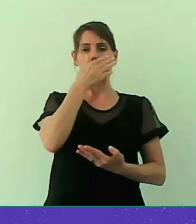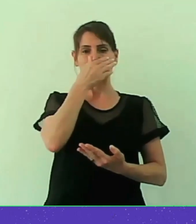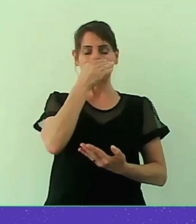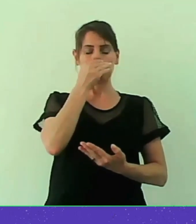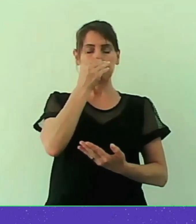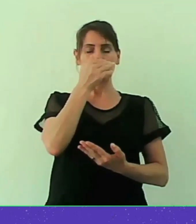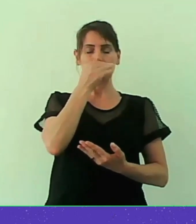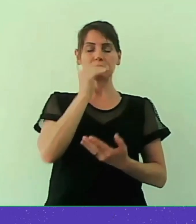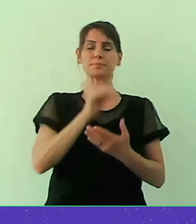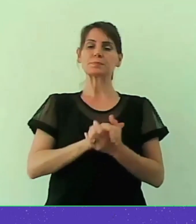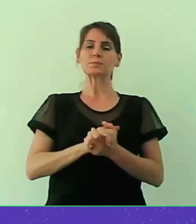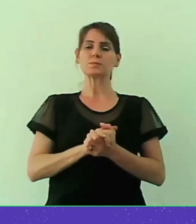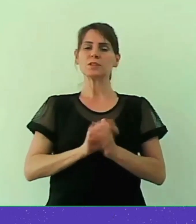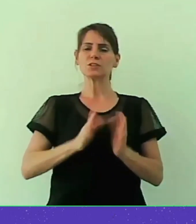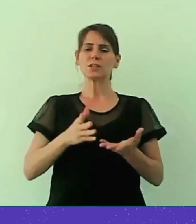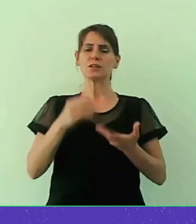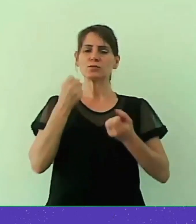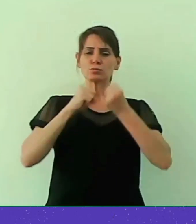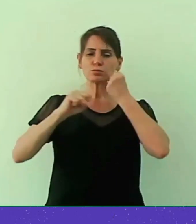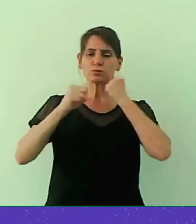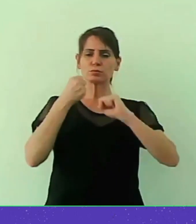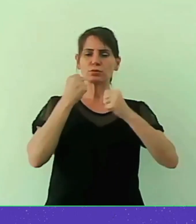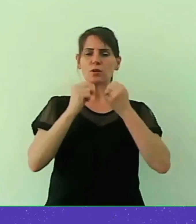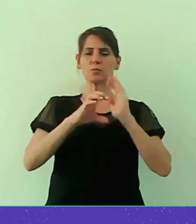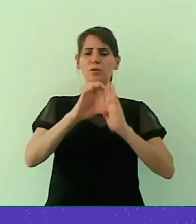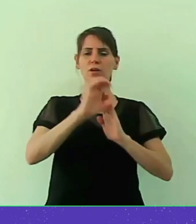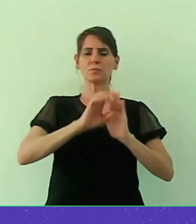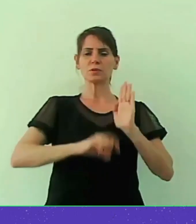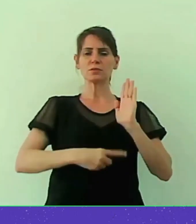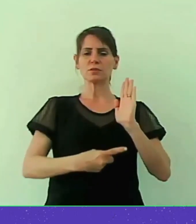Quem já leu o Salmo 119?